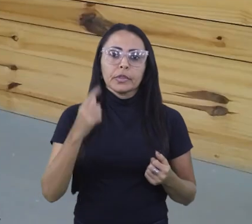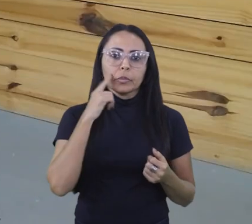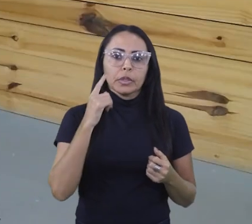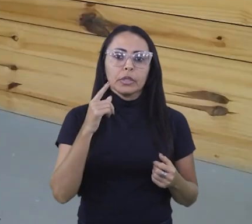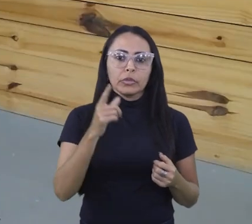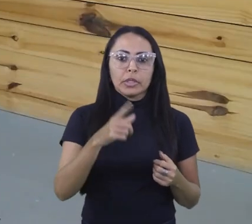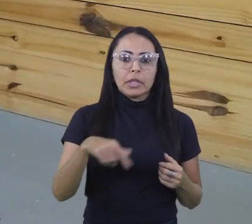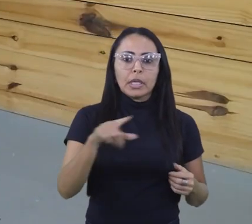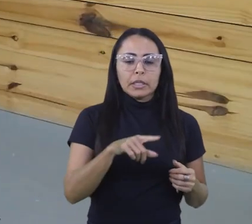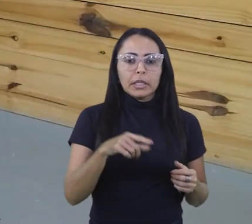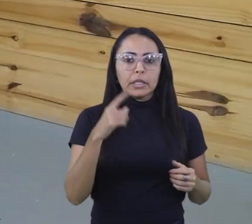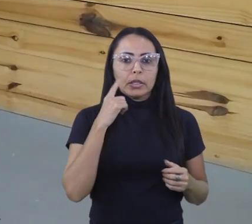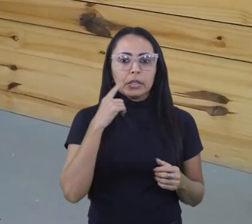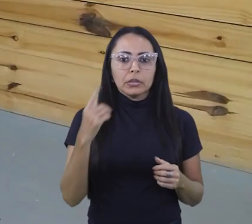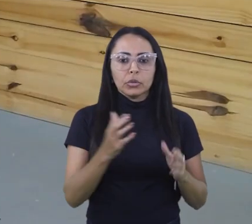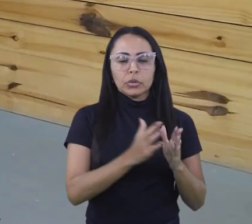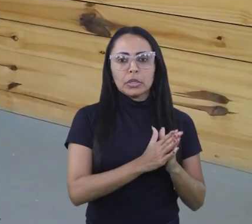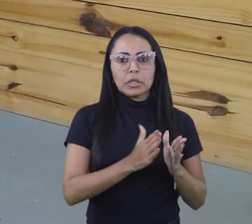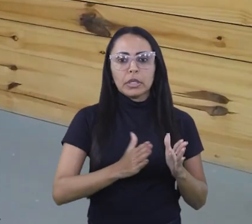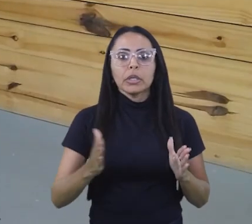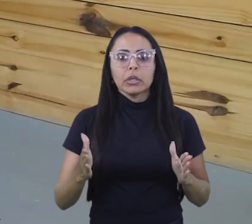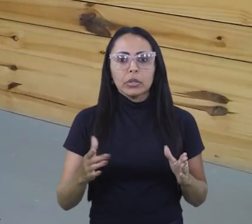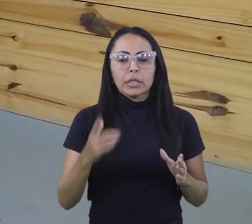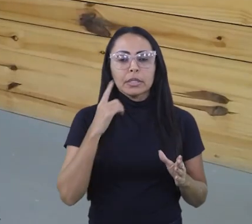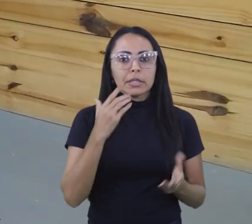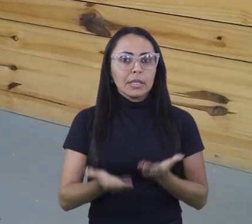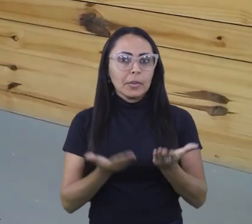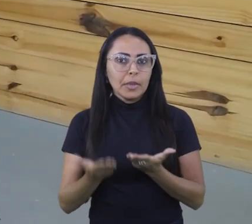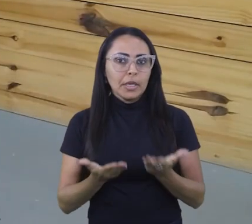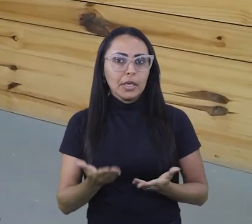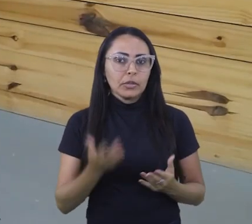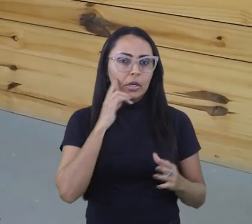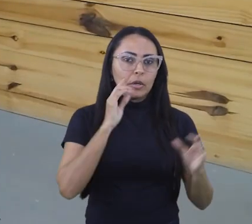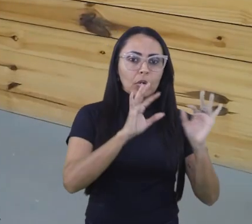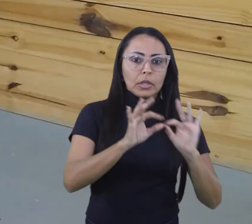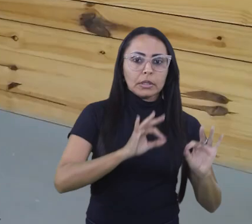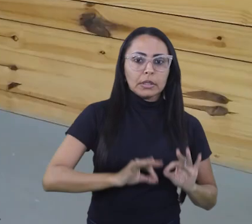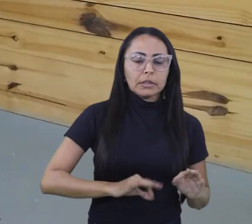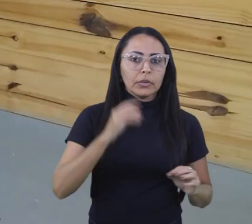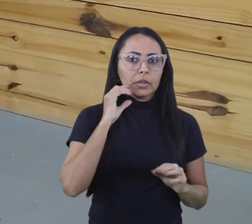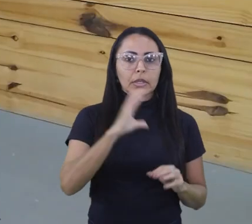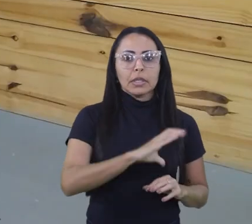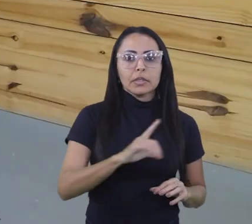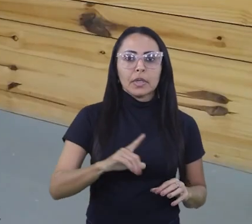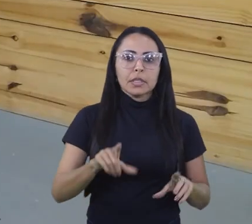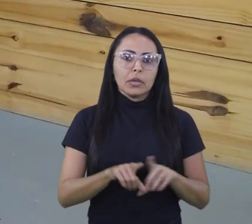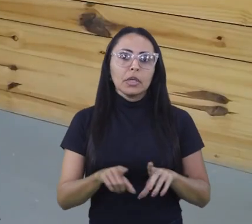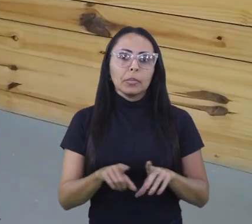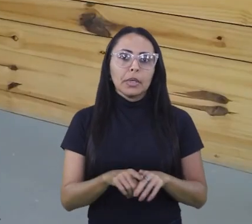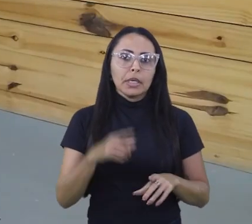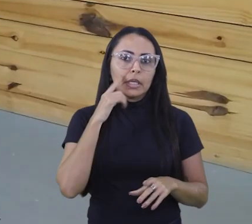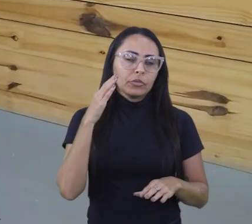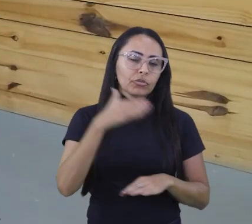lá dentro desse ciclo, né, na parte principalmente de tratamento e organização da informação. E a classificação bibliográfica